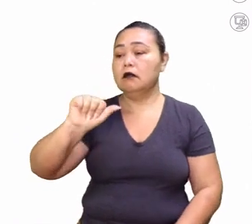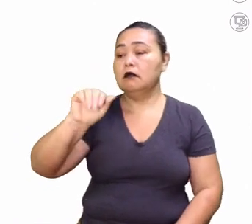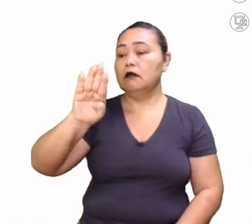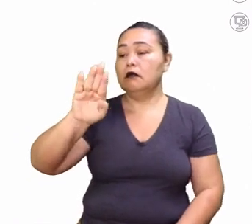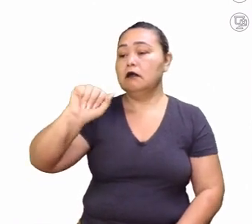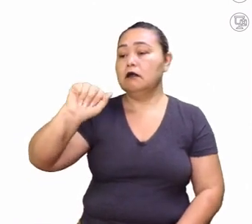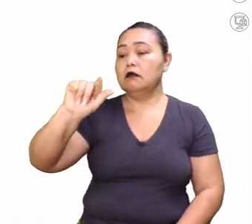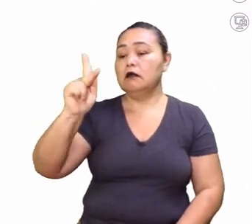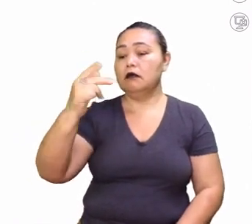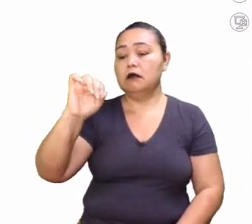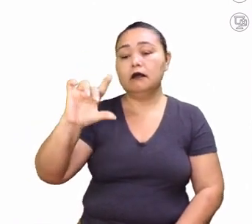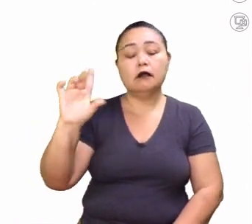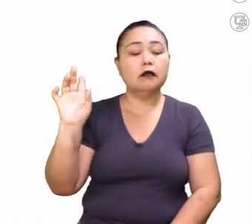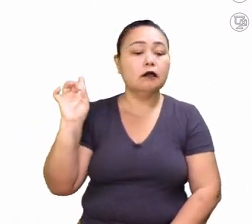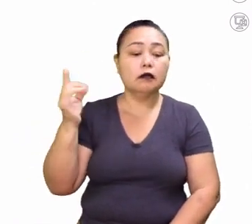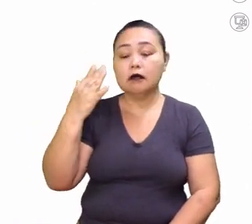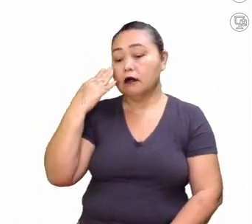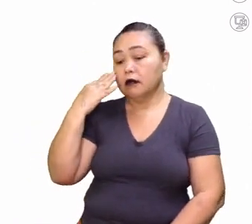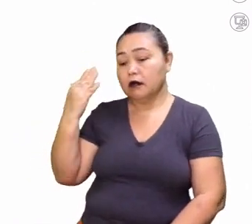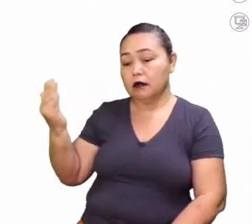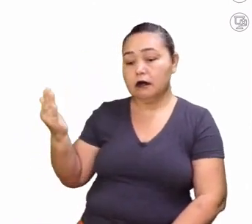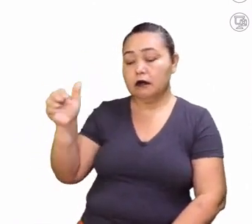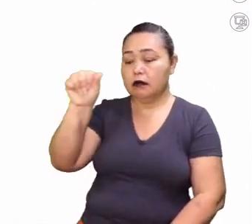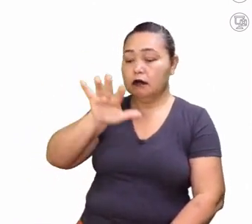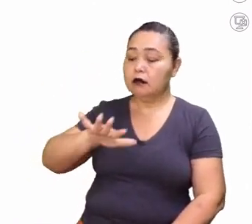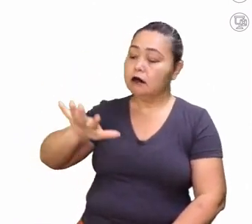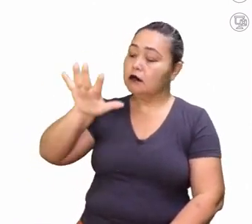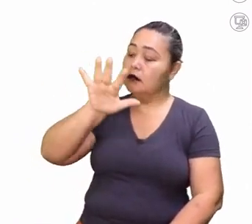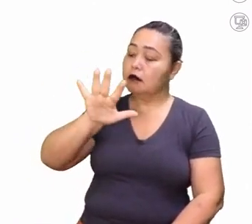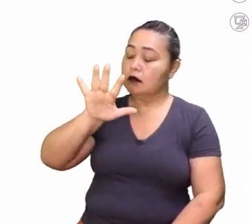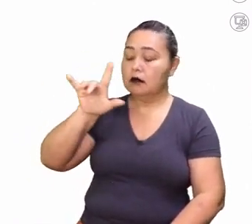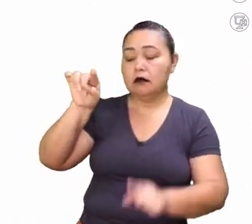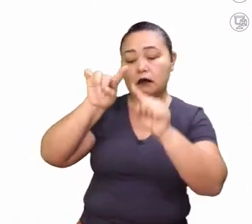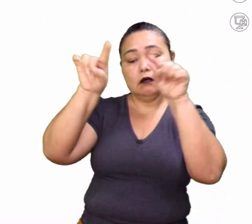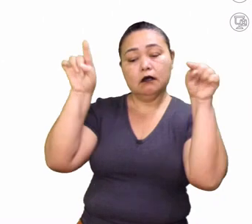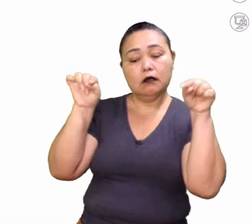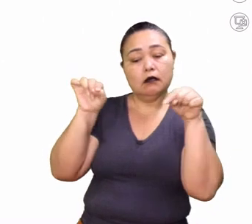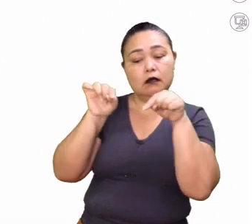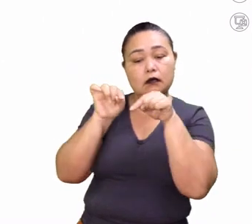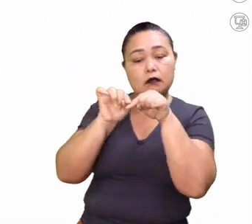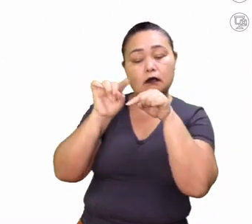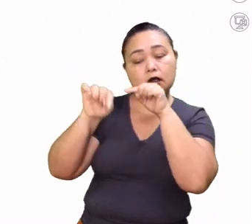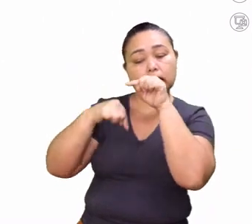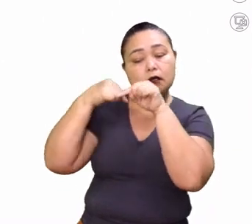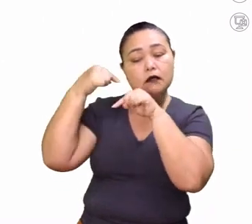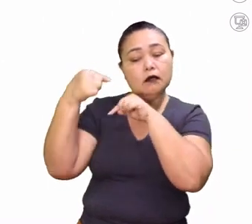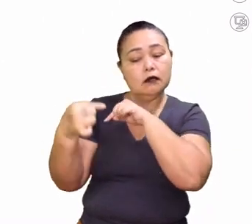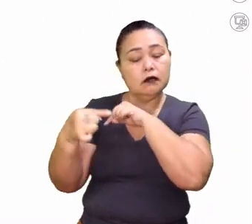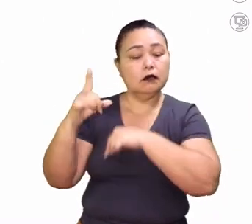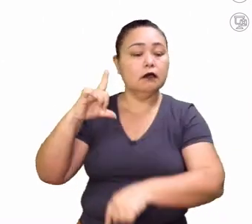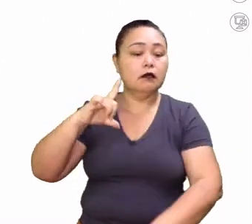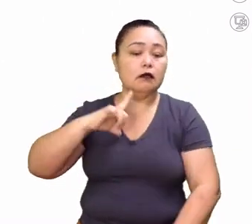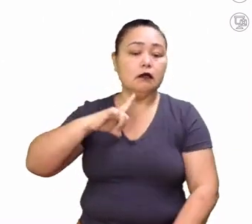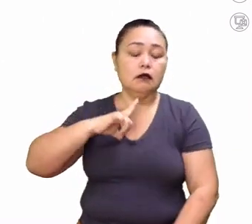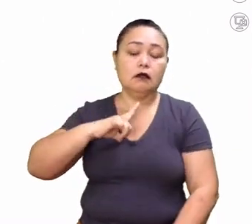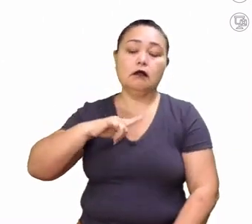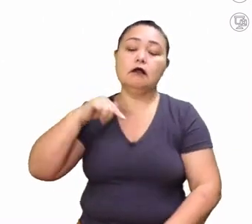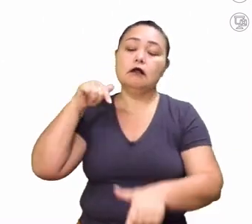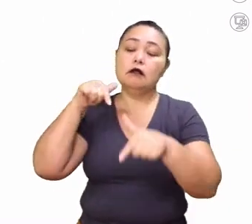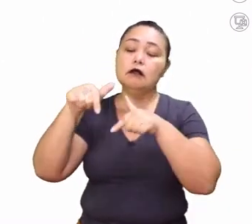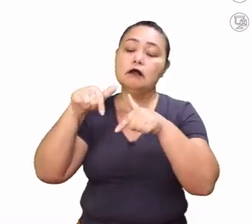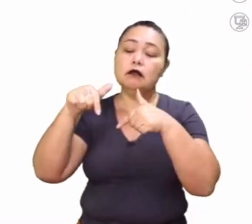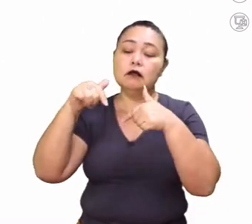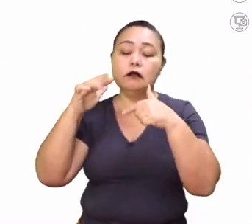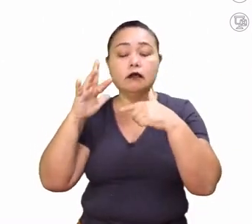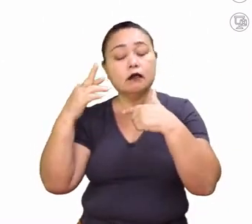tá então olha bem temos aí a área né da figura e em seguida nós podemos dizer que o trabalho é